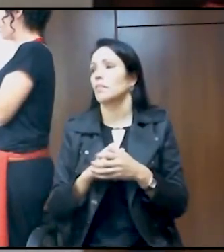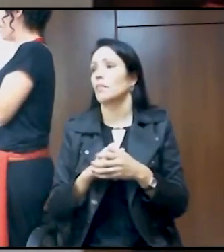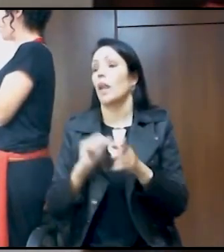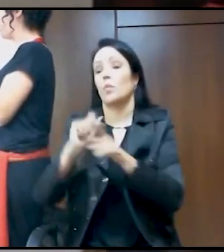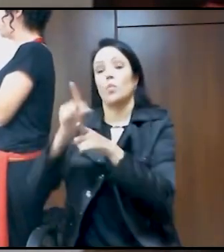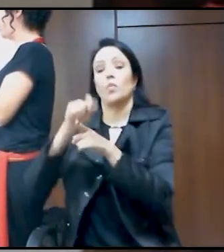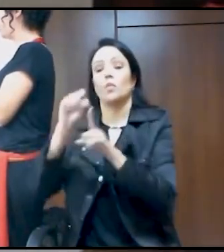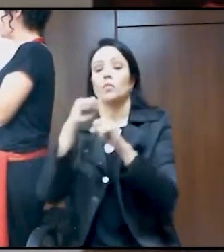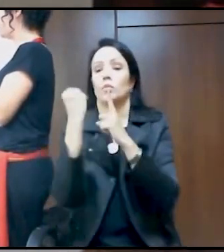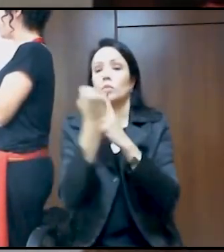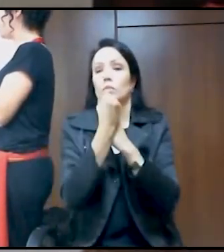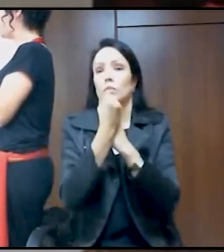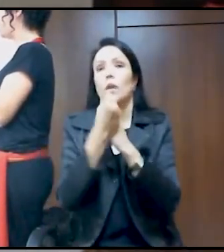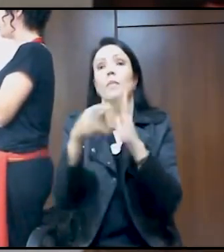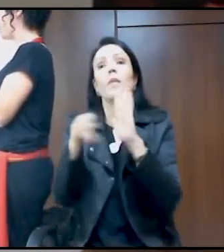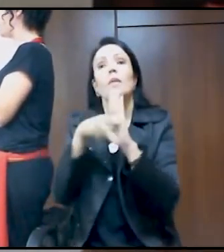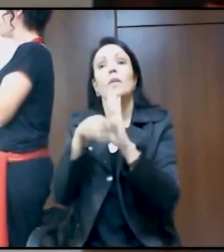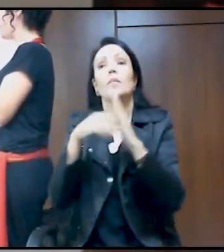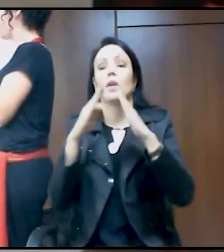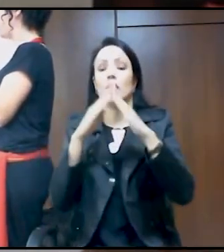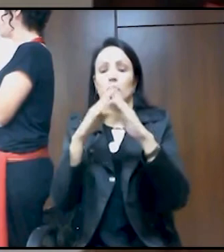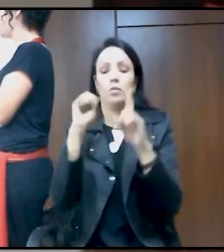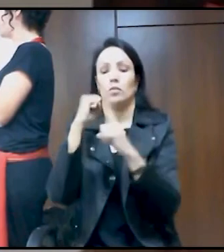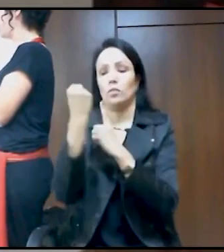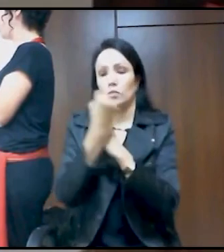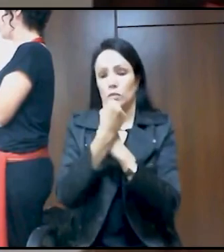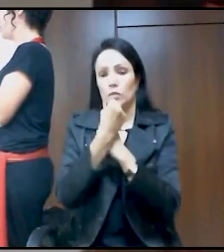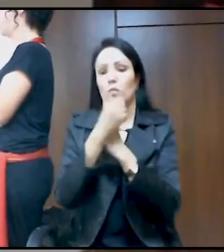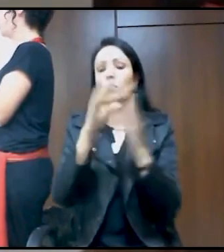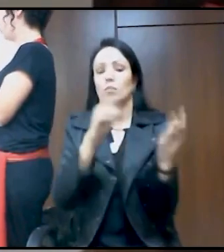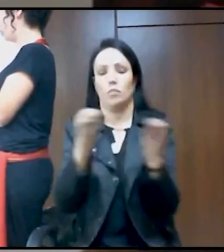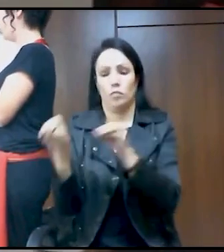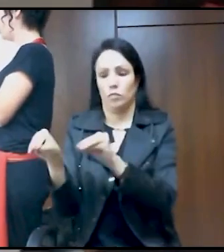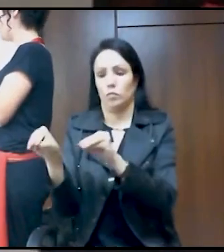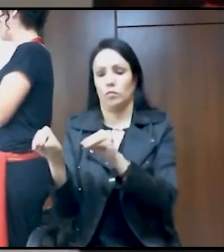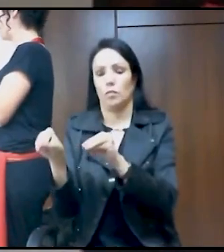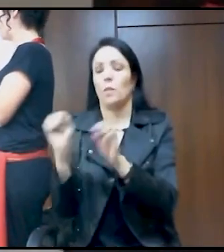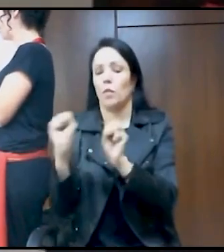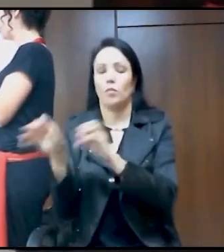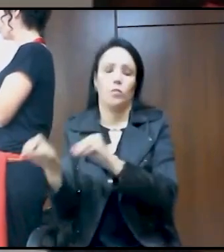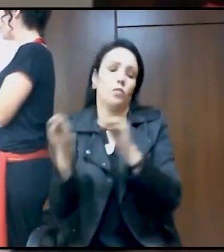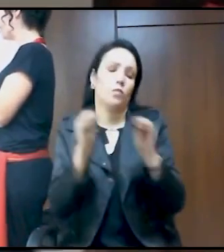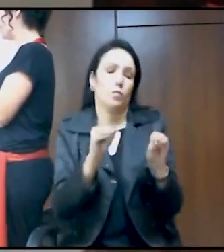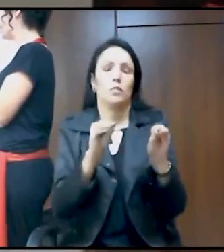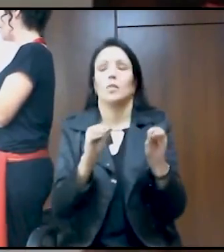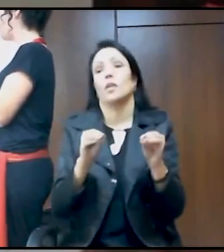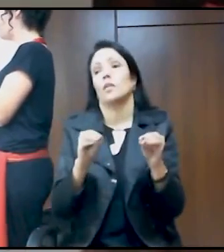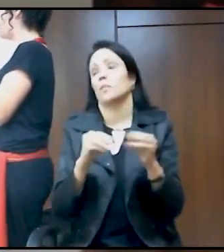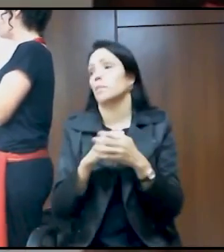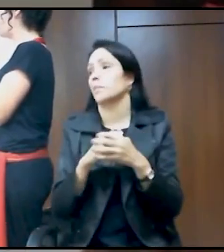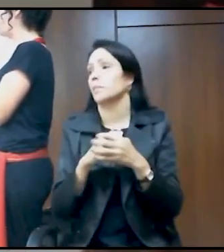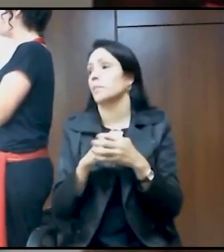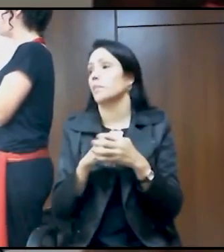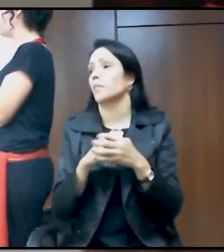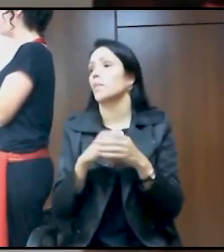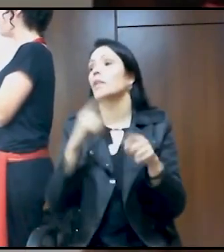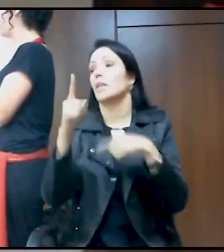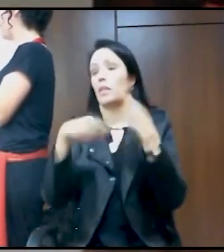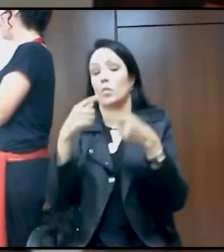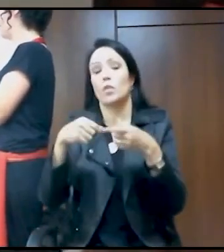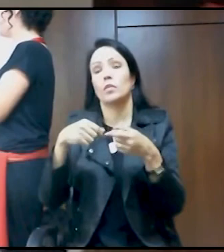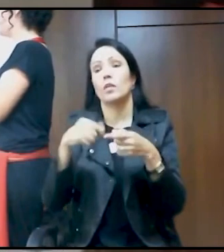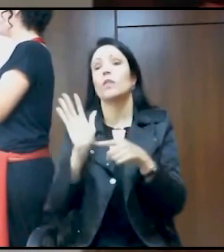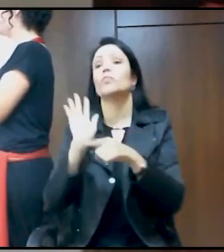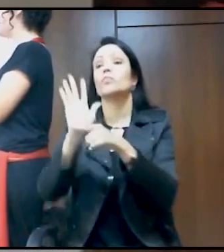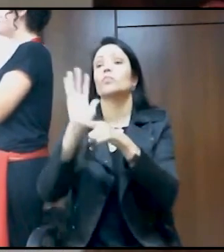social como serviço de moradia social, que também é um abrigo transitório de um futuro parque público de locação social. E, por fim, o Bolsa